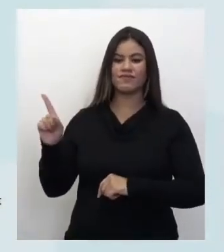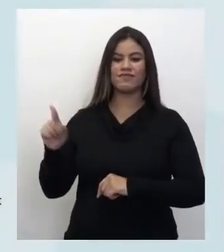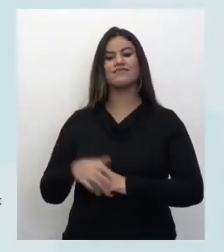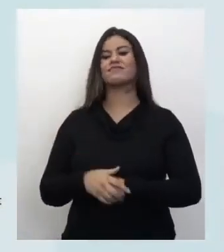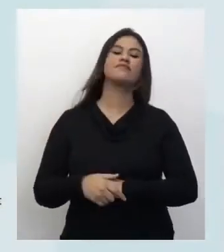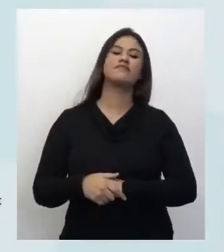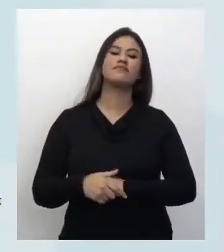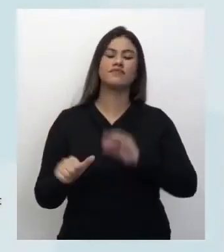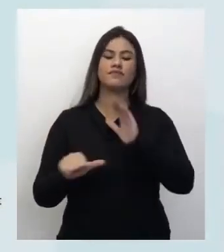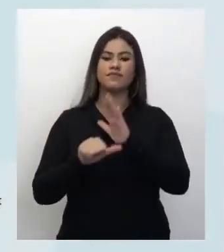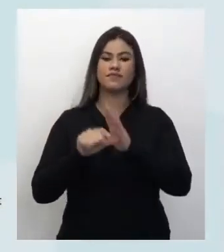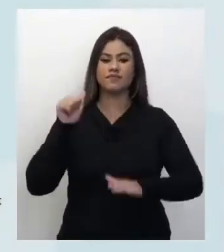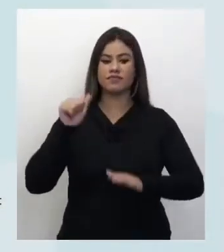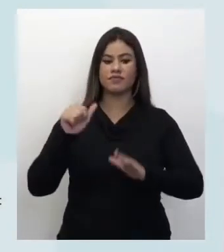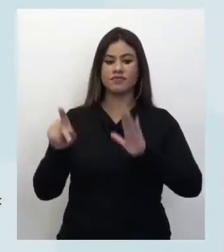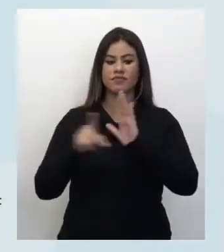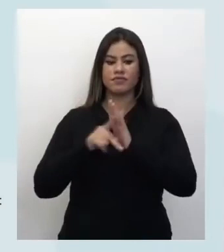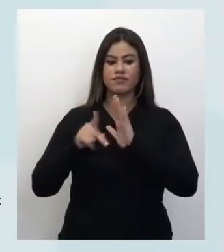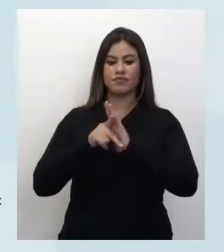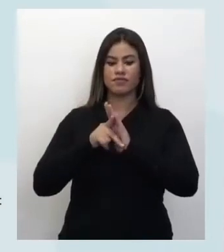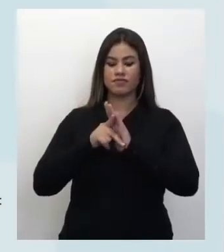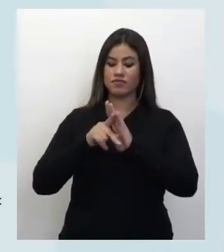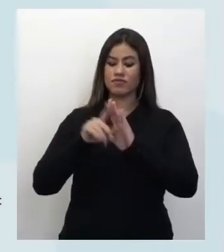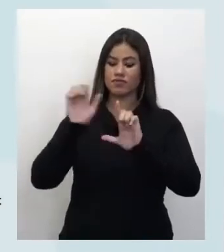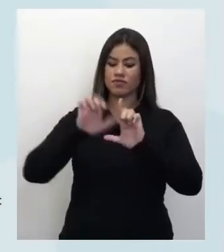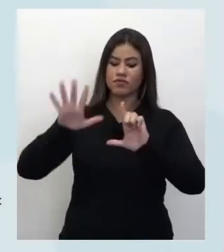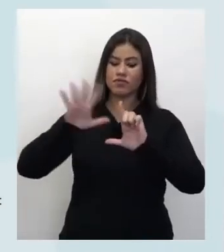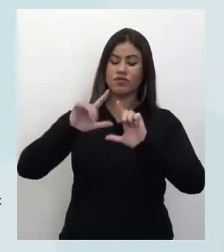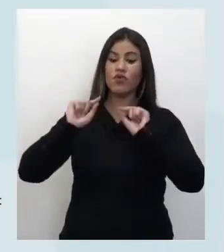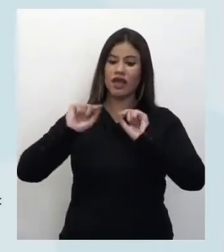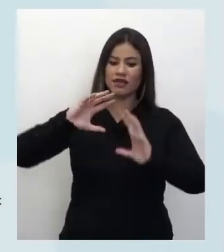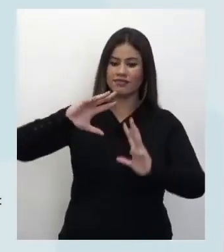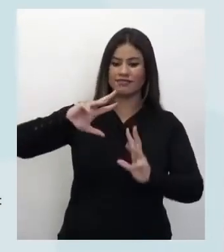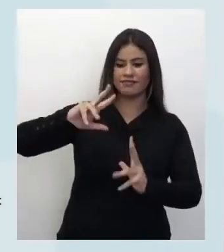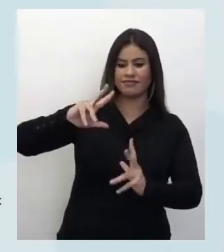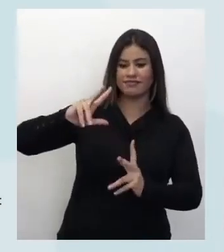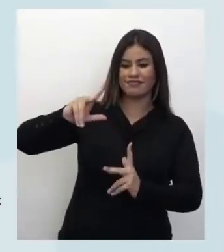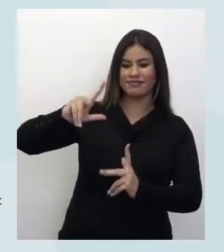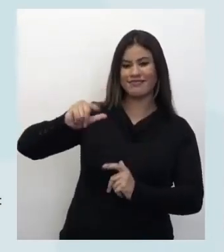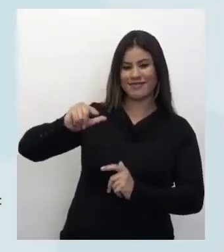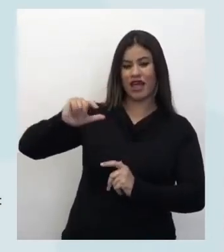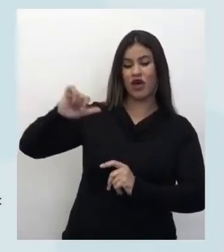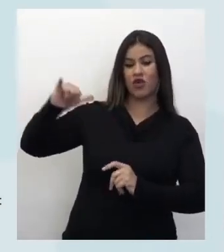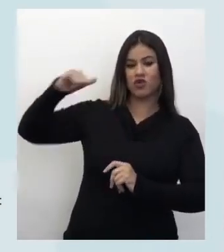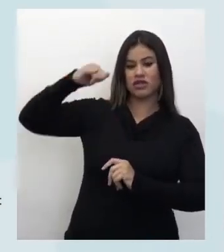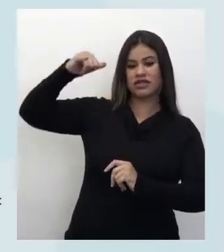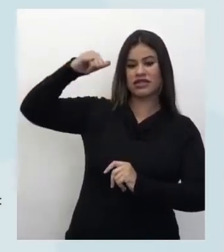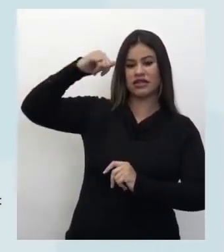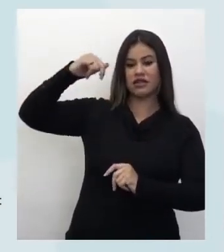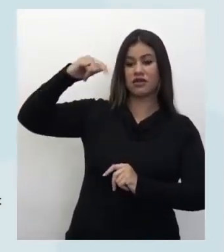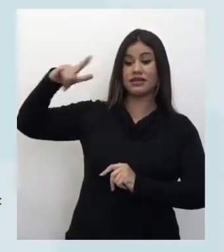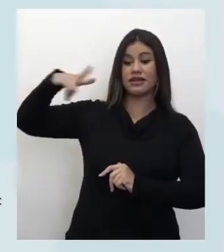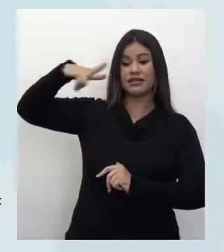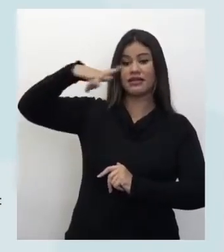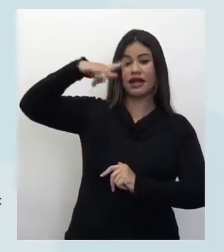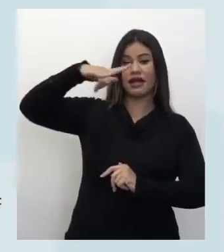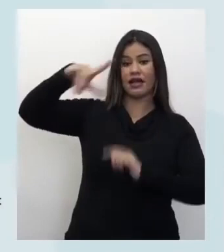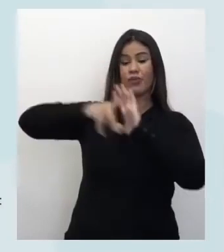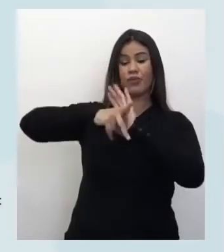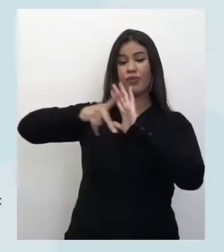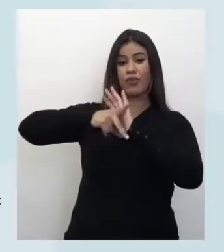imagem televisionada da Terra, né, capturada aí por um satélite meteorológico. Então, essa é a